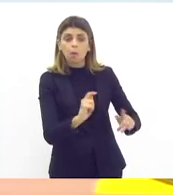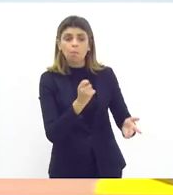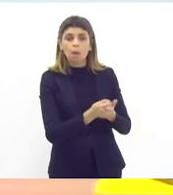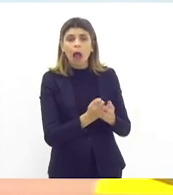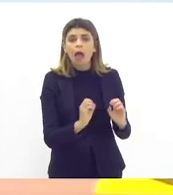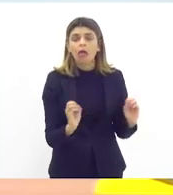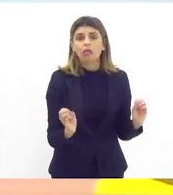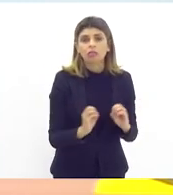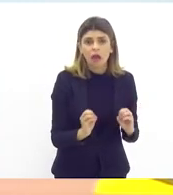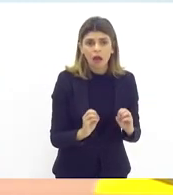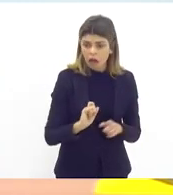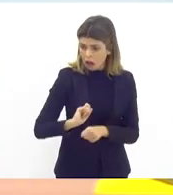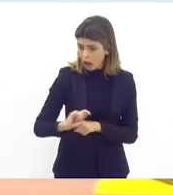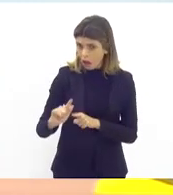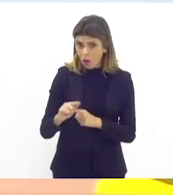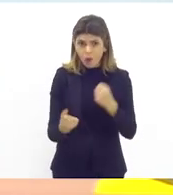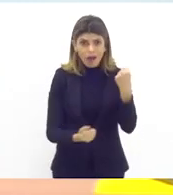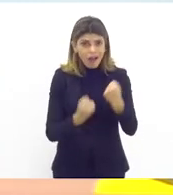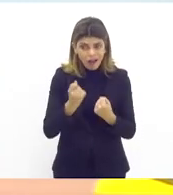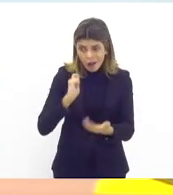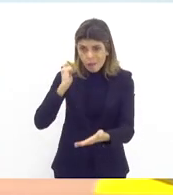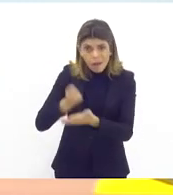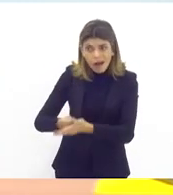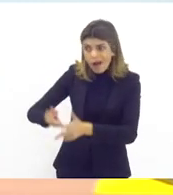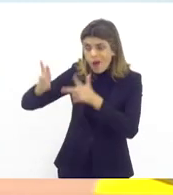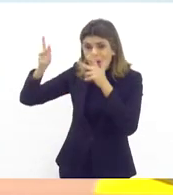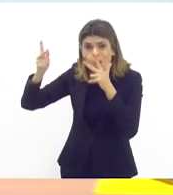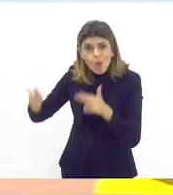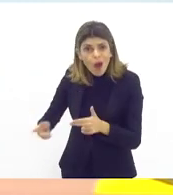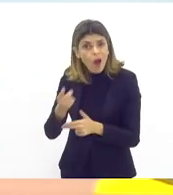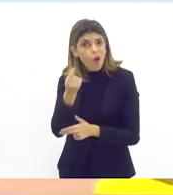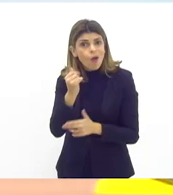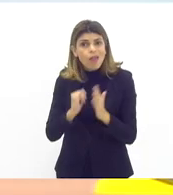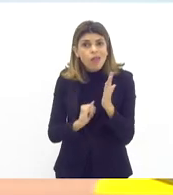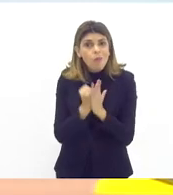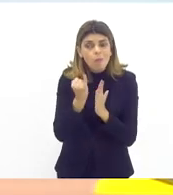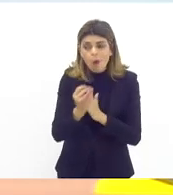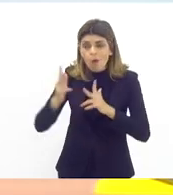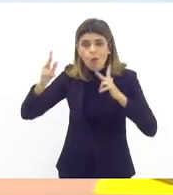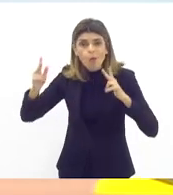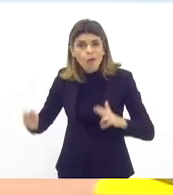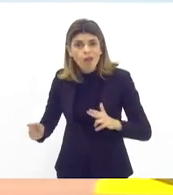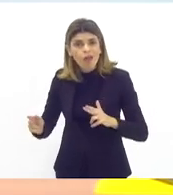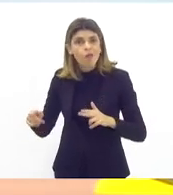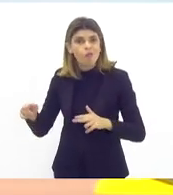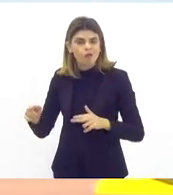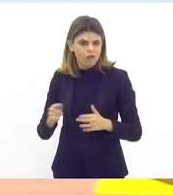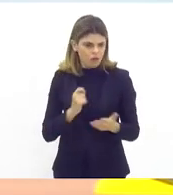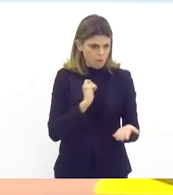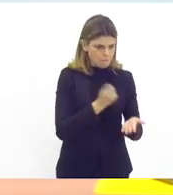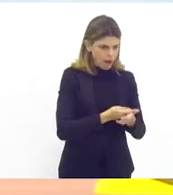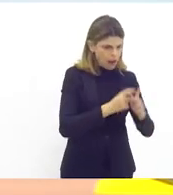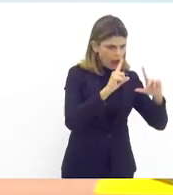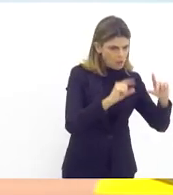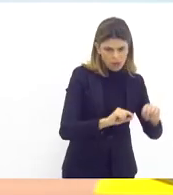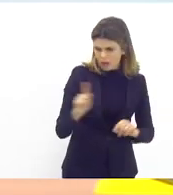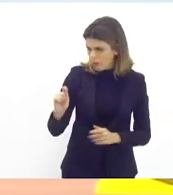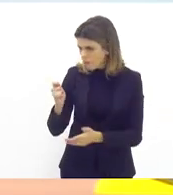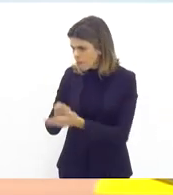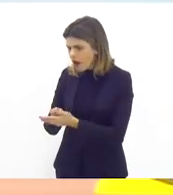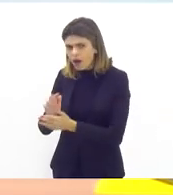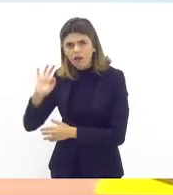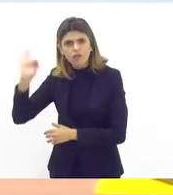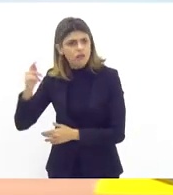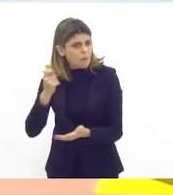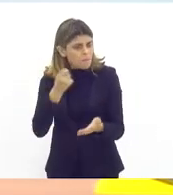nada. Aluguel de automóvel tem que pagar o mesmo imposto que venda de automóvel. Hoje, pagar menos faz sentido, porque hoje pagar menos significa que não pode pagar mais na frente, tem